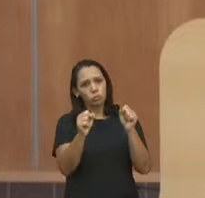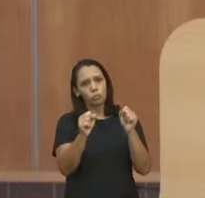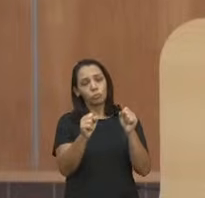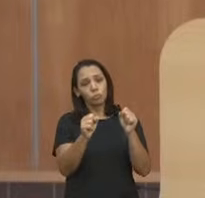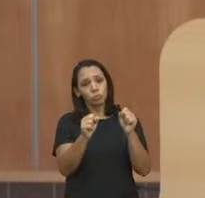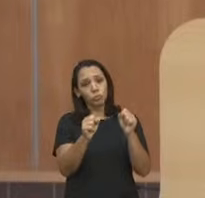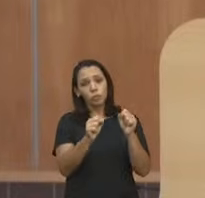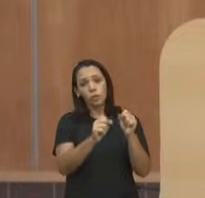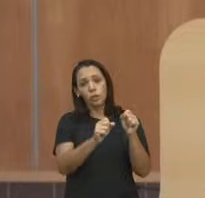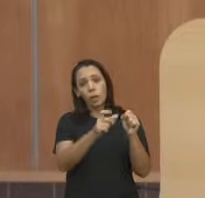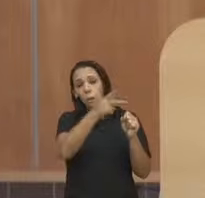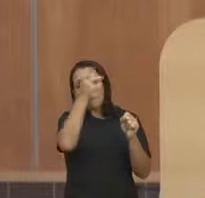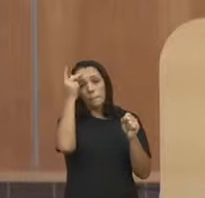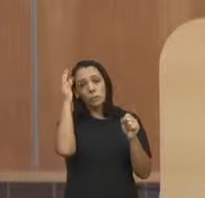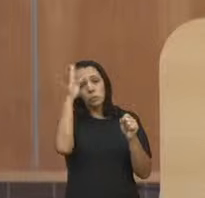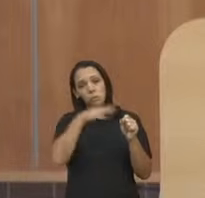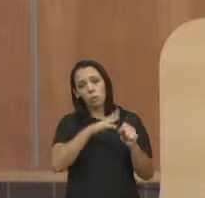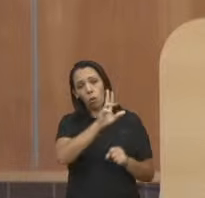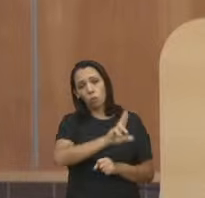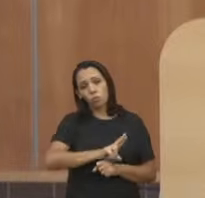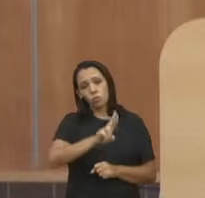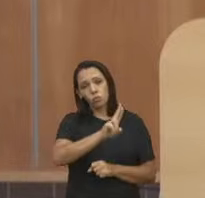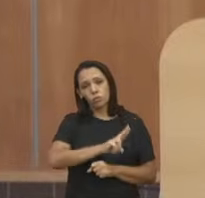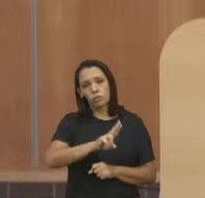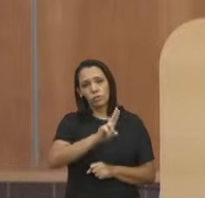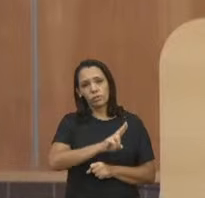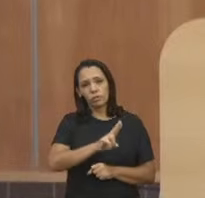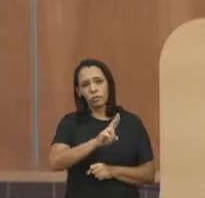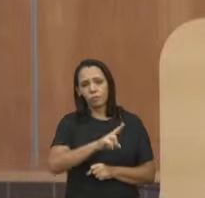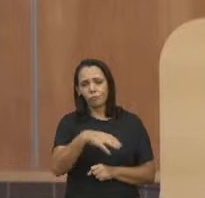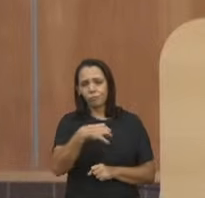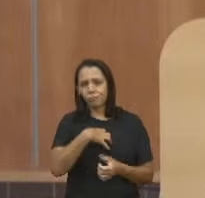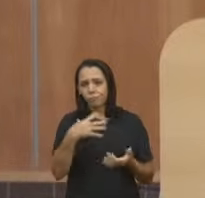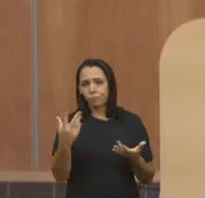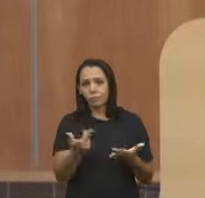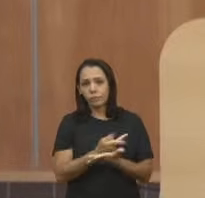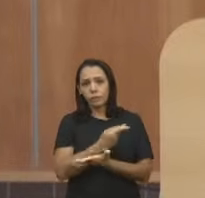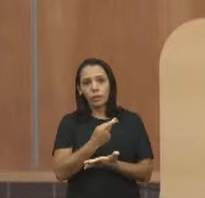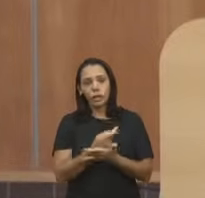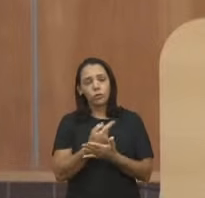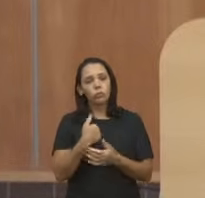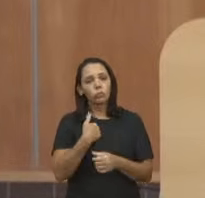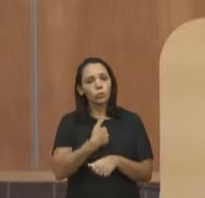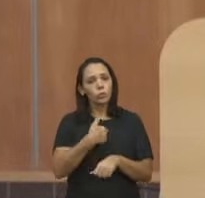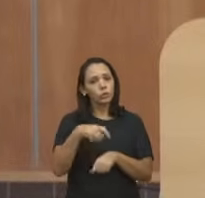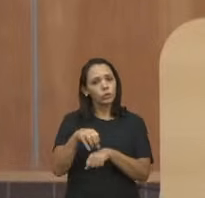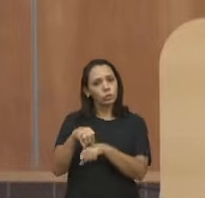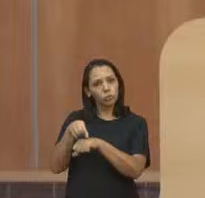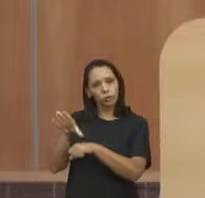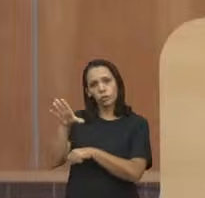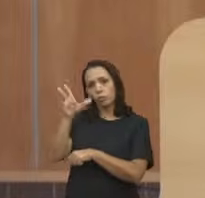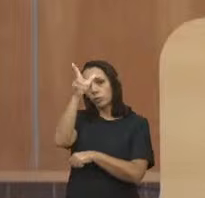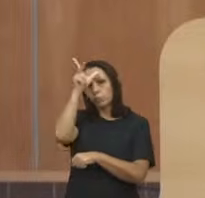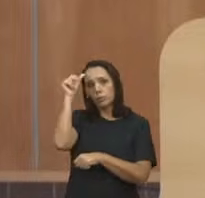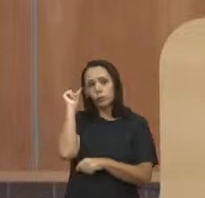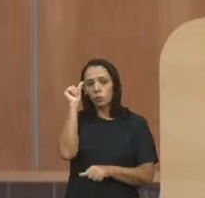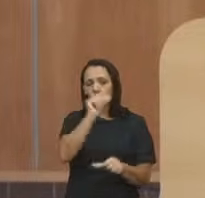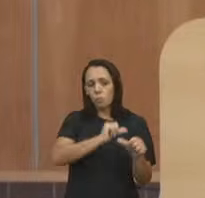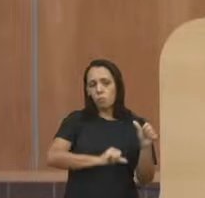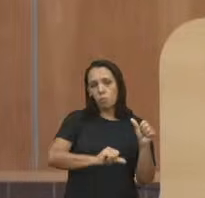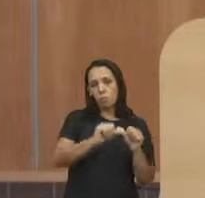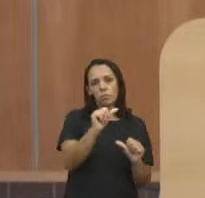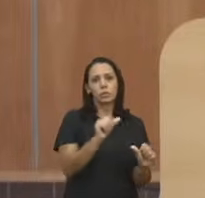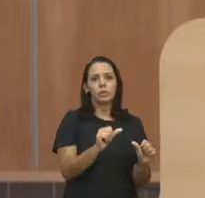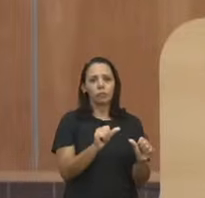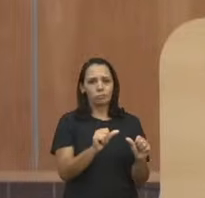no Parque Santo Antônio, no Educa Mais. A gente fez essa indicação para o prefeito, também que vai ser importante, vai mudar a